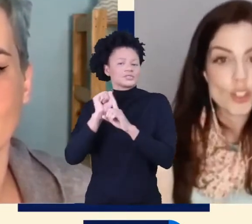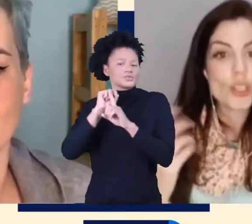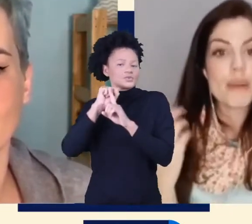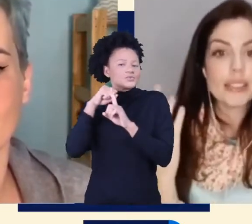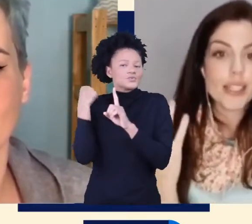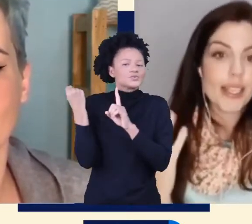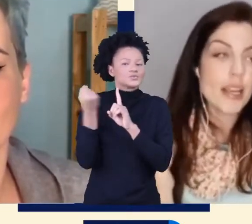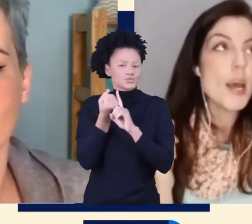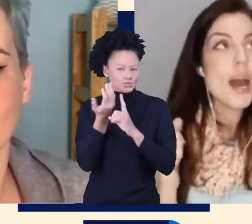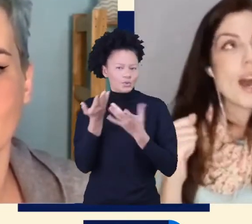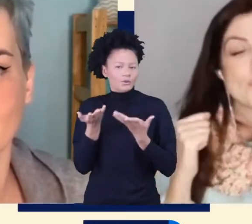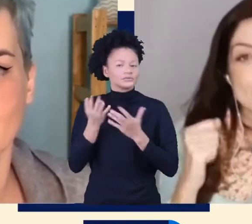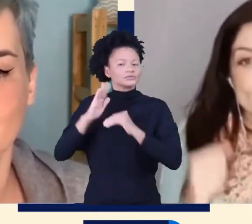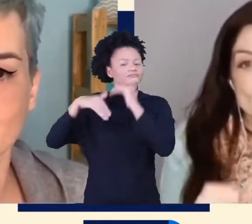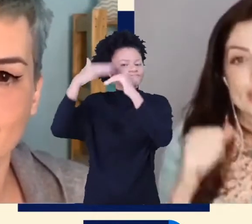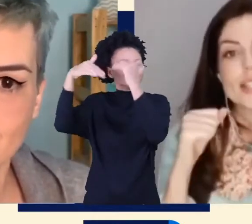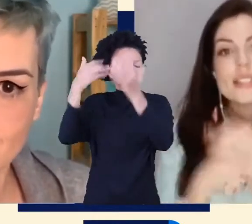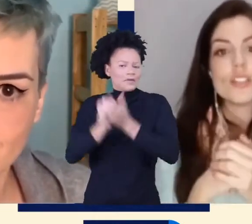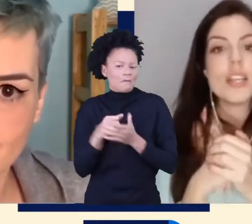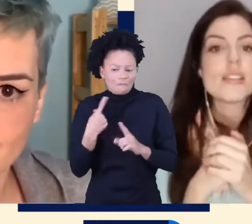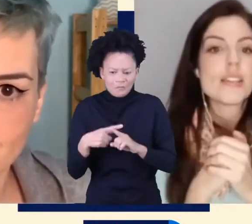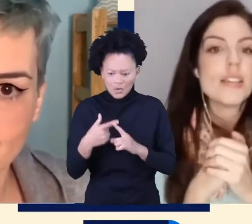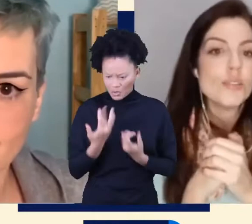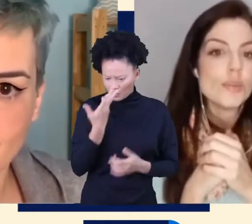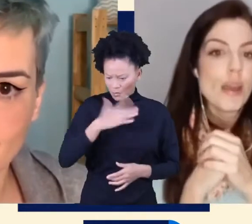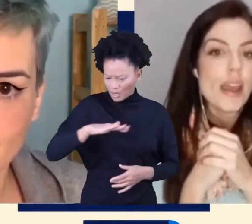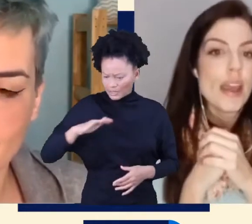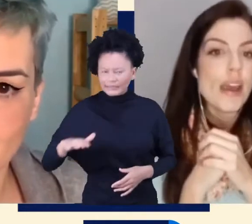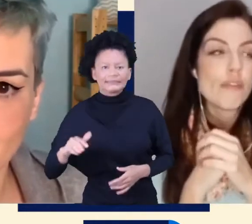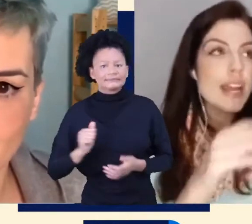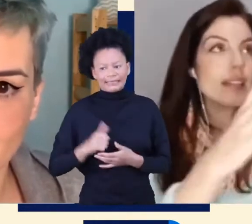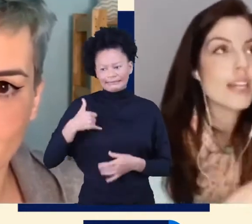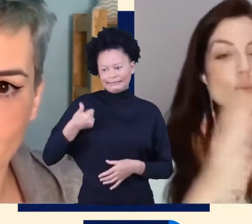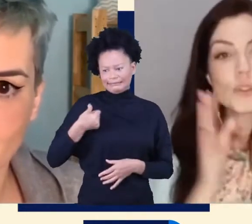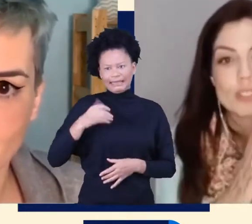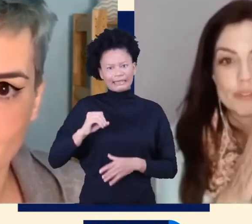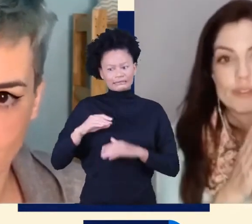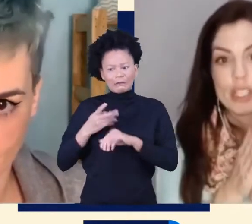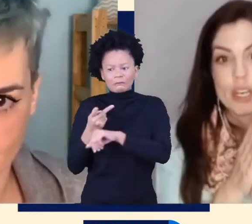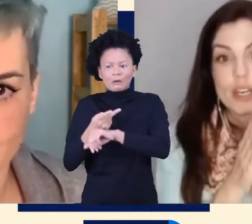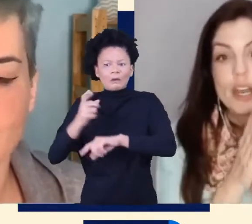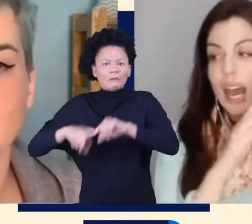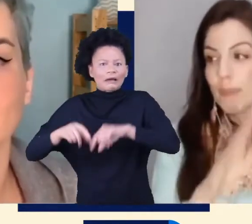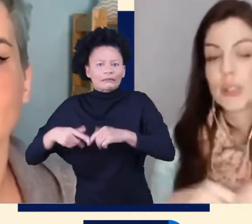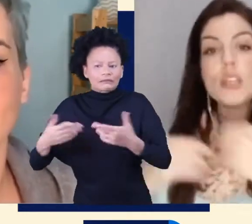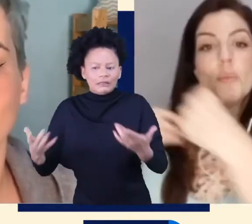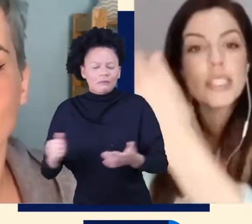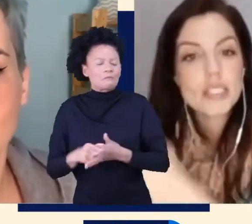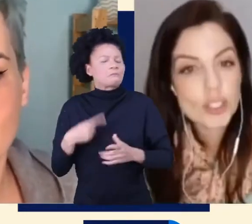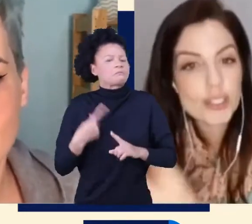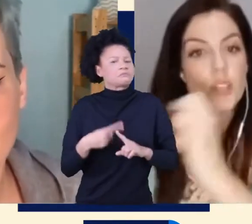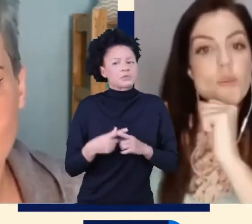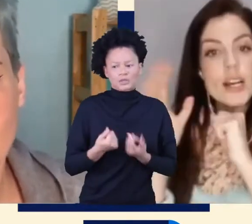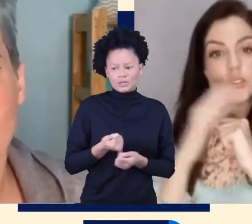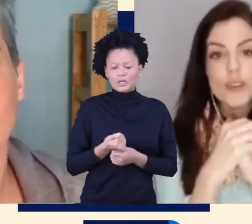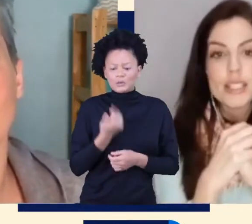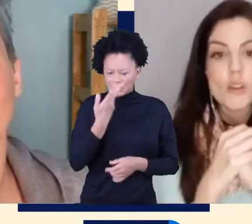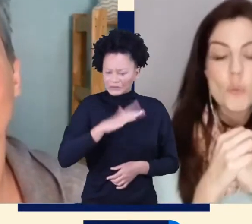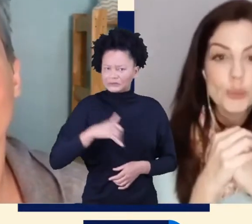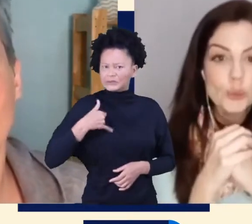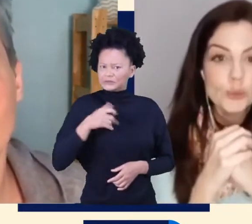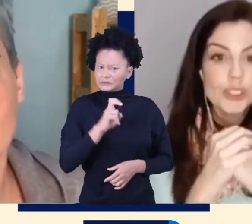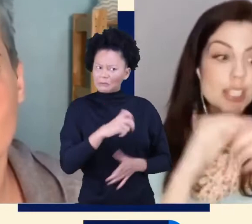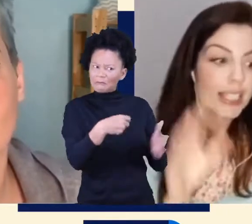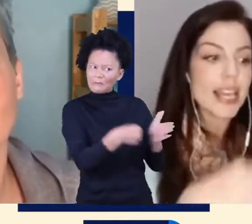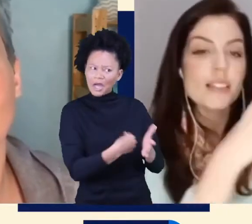coisa, gente, que para entender. Ah, por que uma criança de 10 anos vai atrás de pornografia? Ah, por que uma criança de 5 anos faz